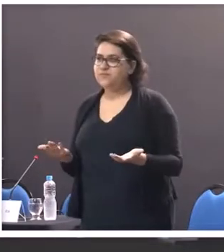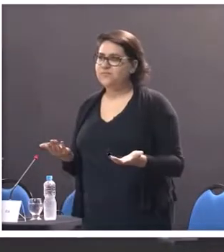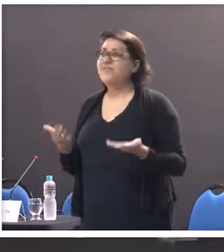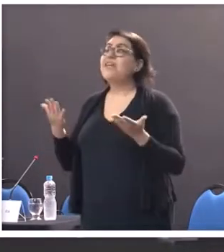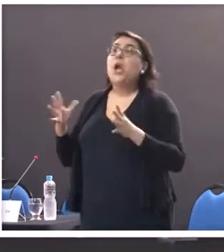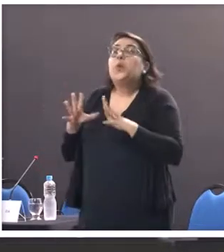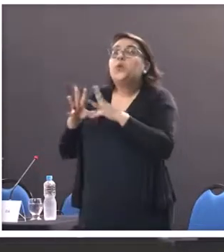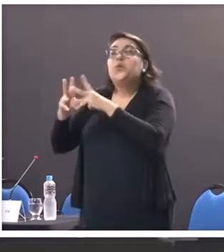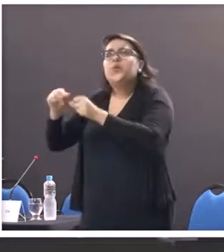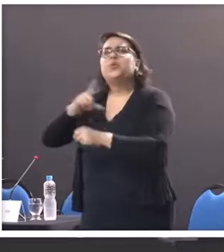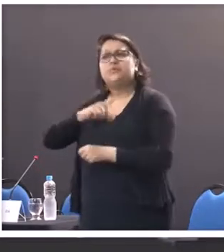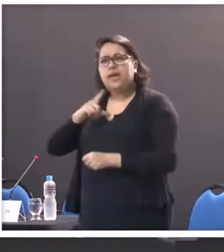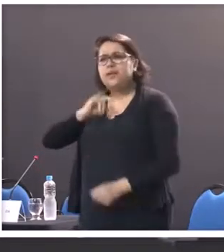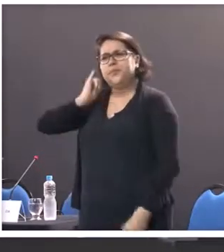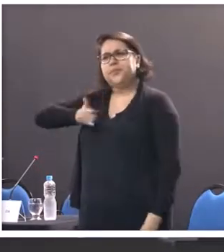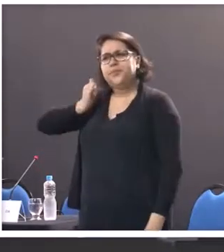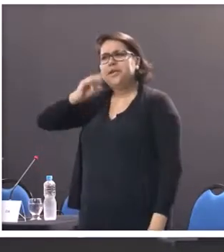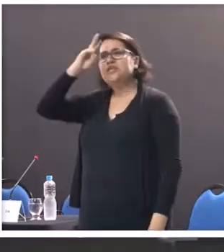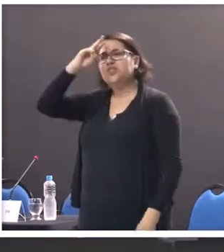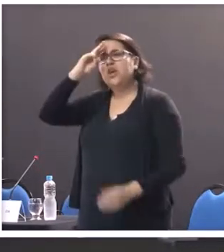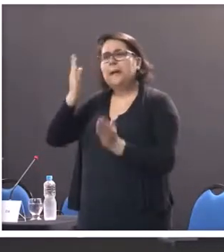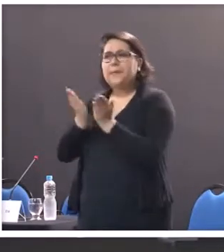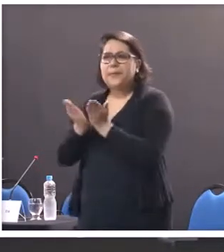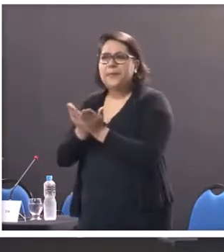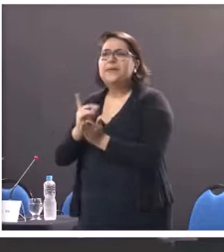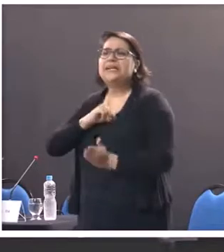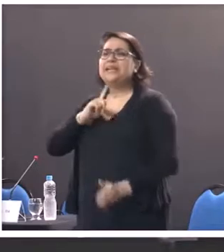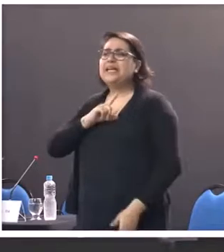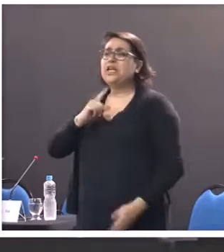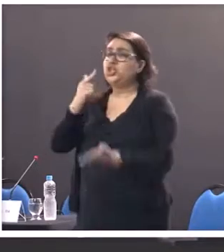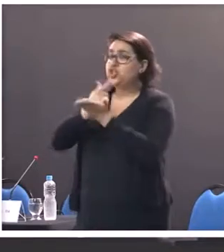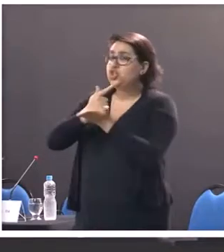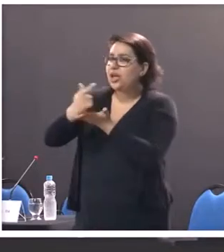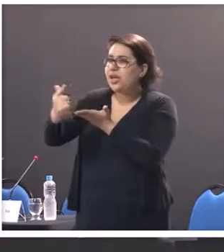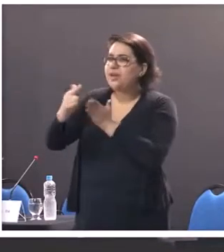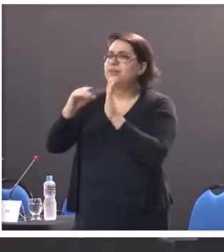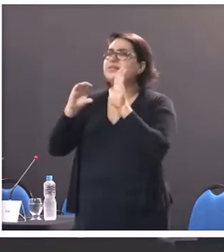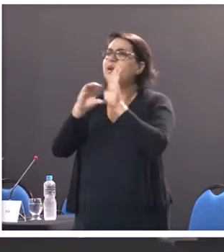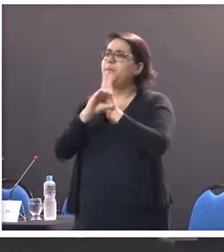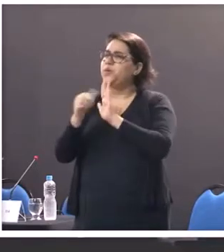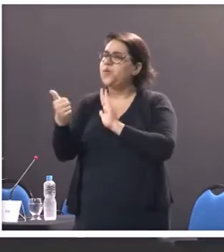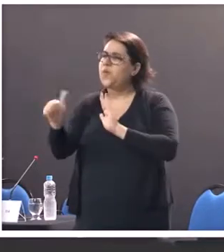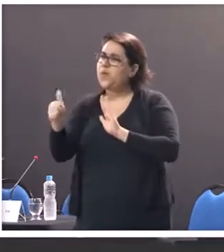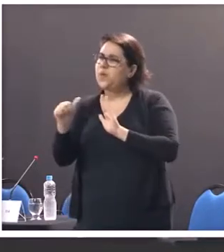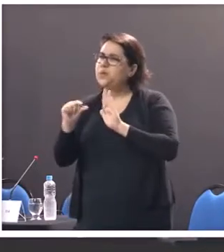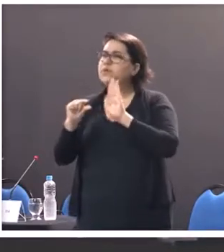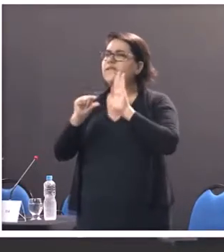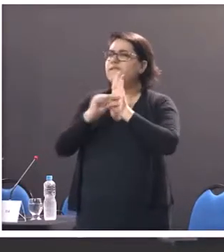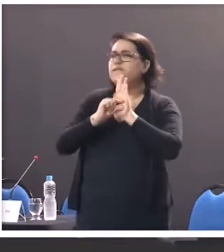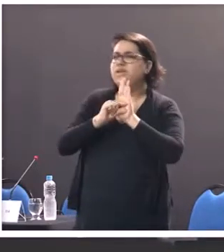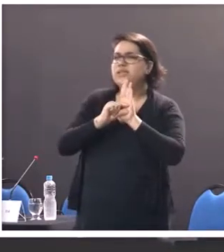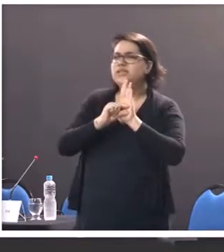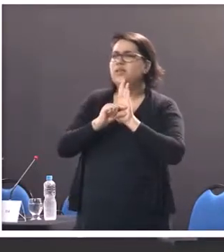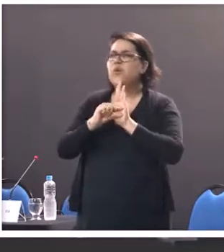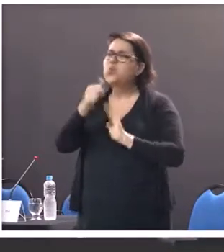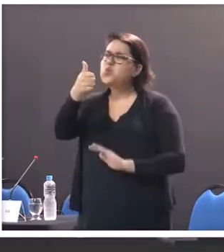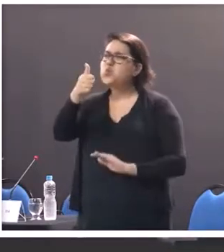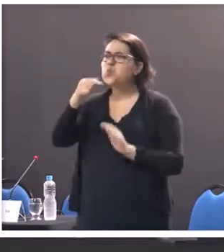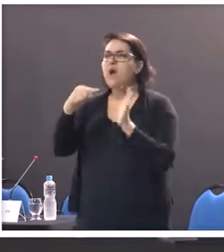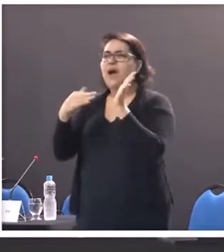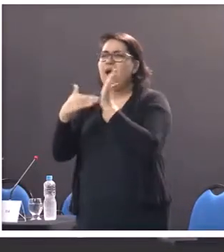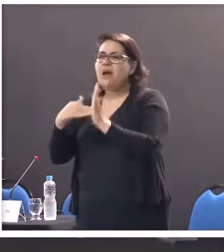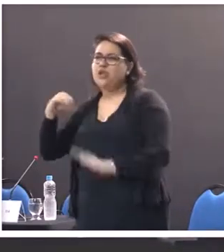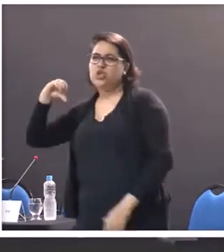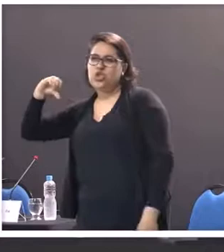Isso tudo tem relato histórico na Bíblia, se eu não me engano está lá em Gênesis capítulo 11, do versículo 1 ao